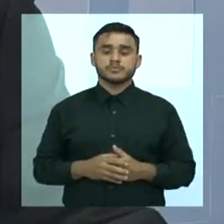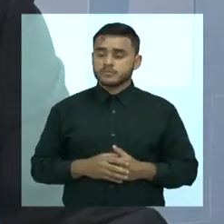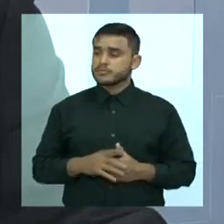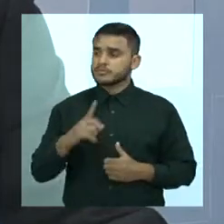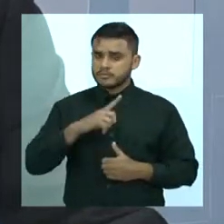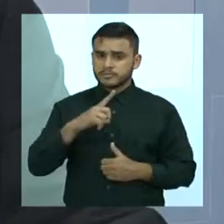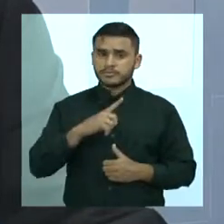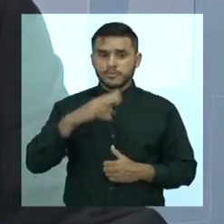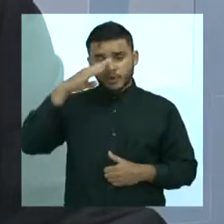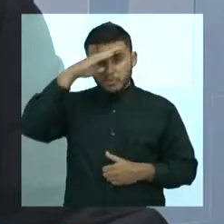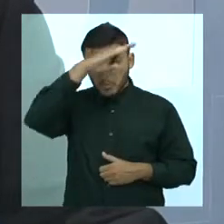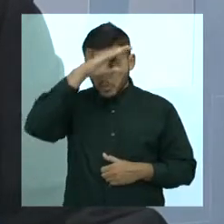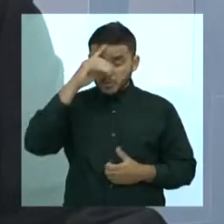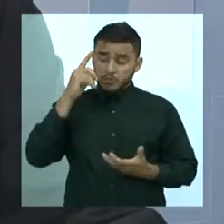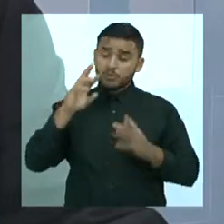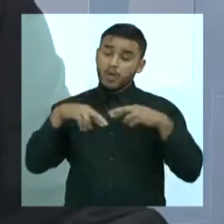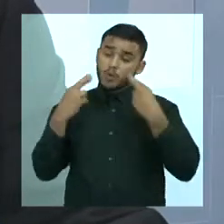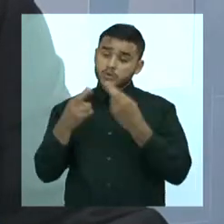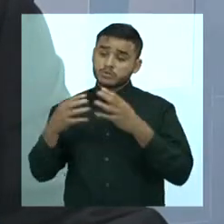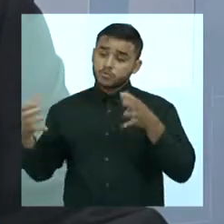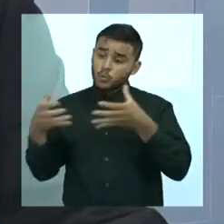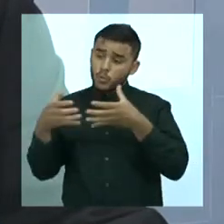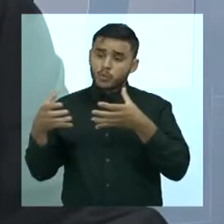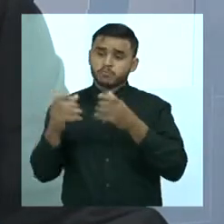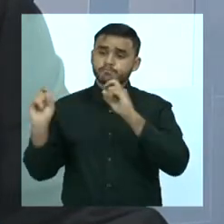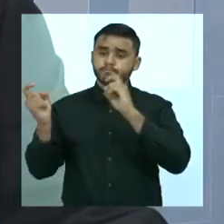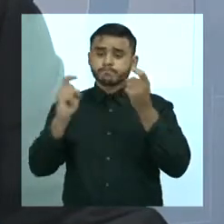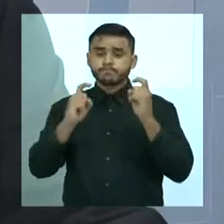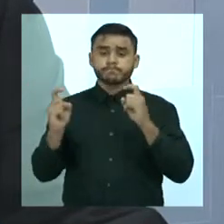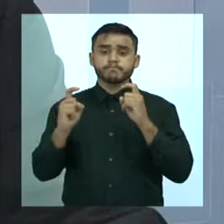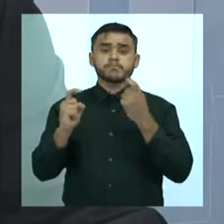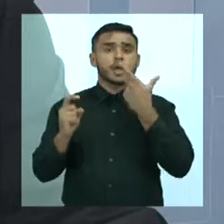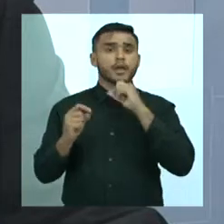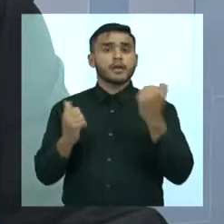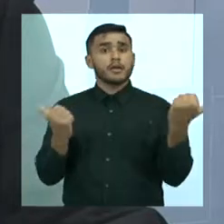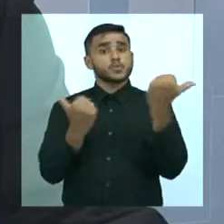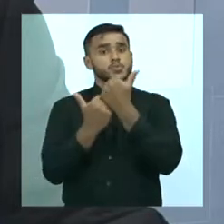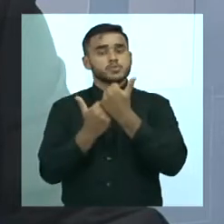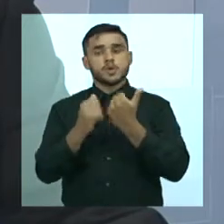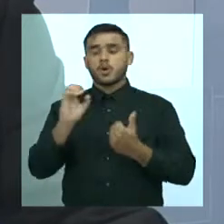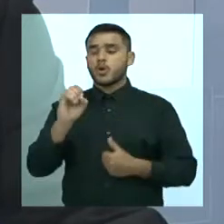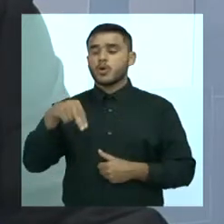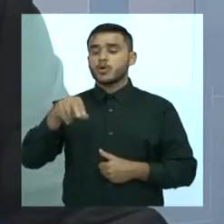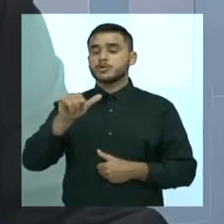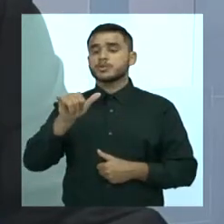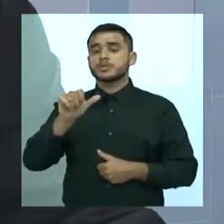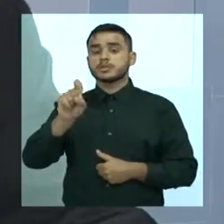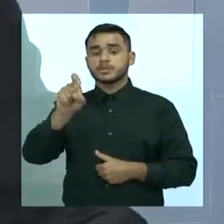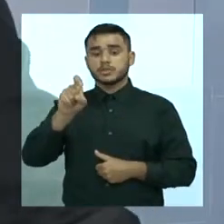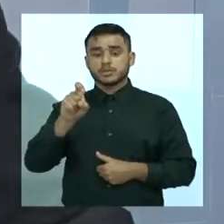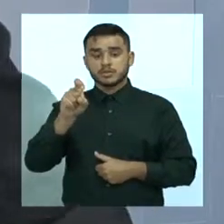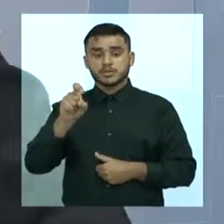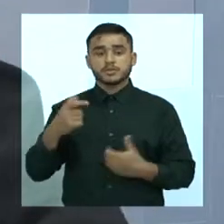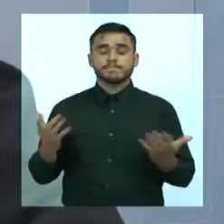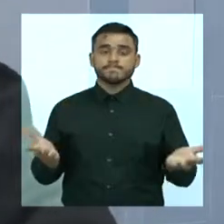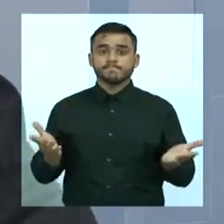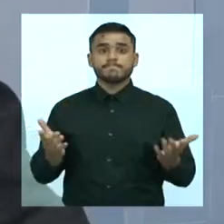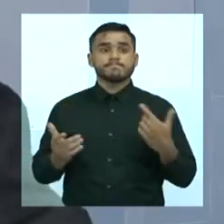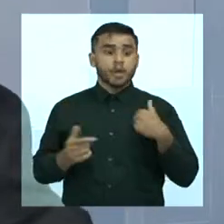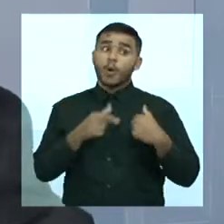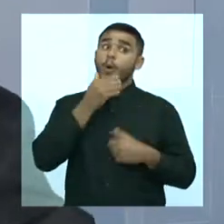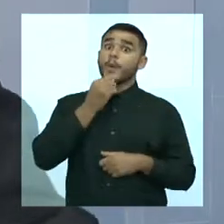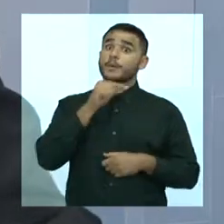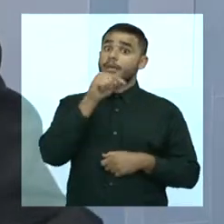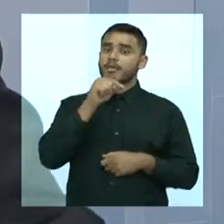no comando da reforma das indicações do cargos, já tinha feito as indicações. Me causou uma surpresa,